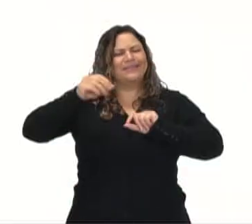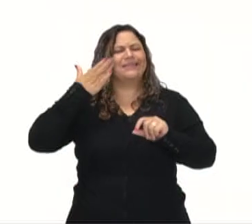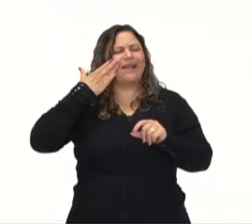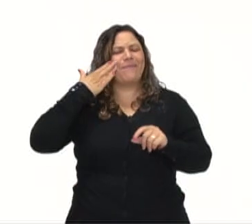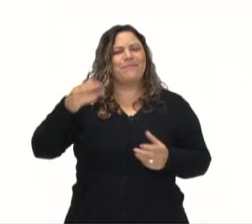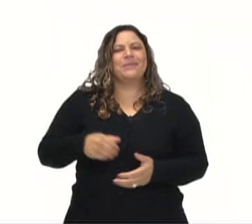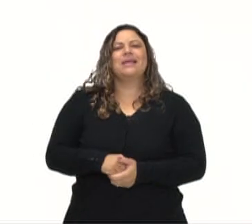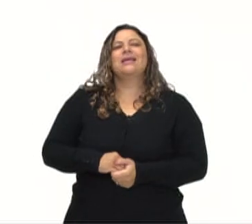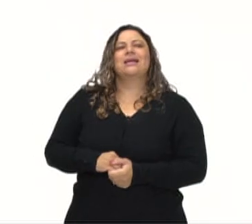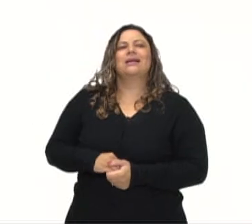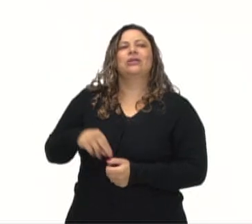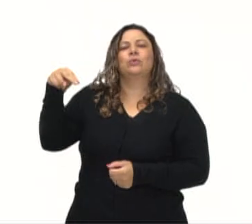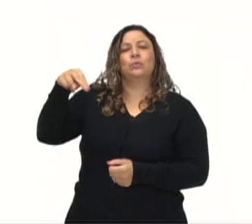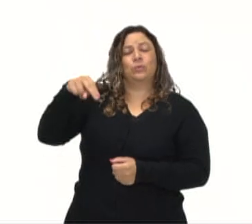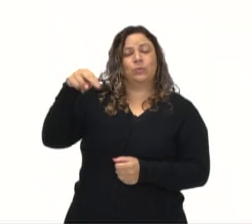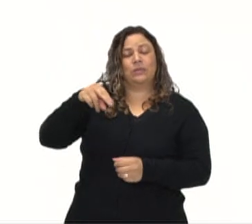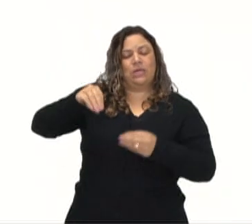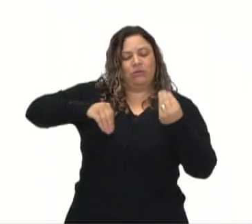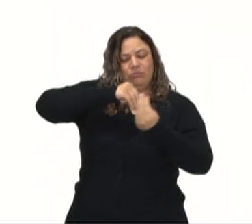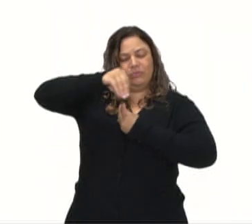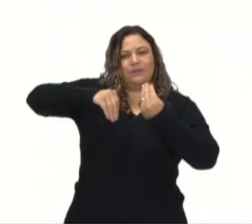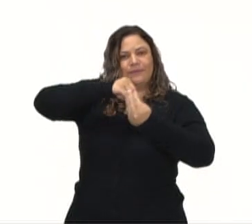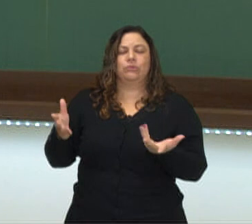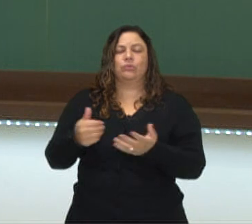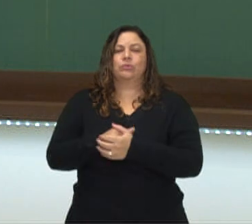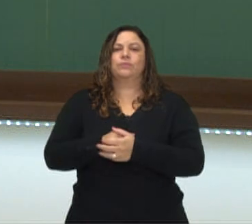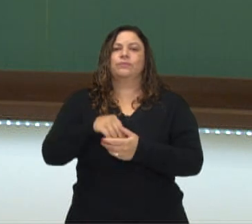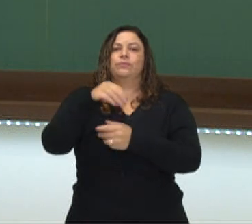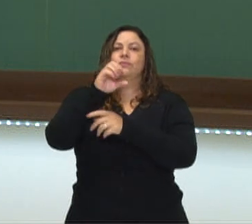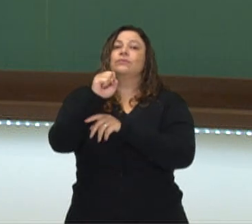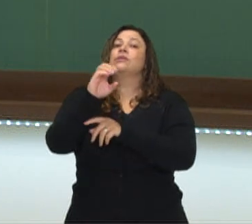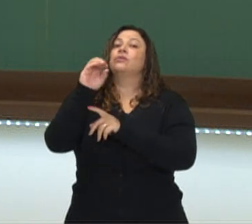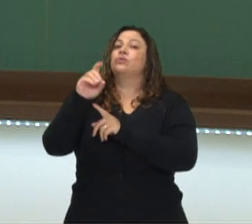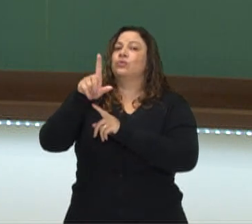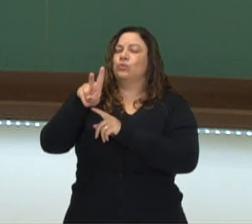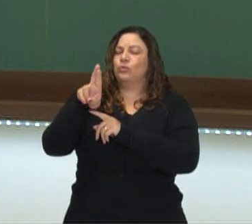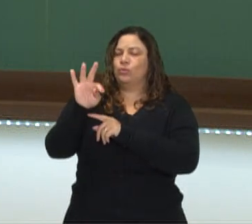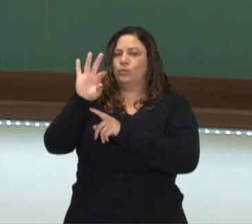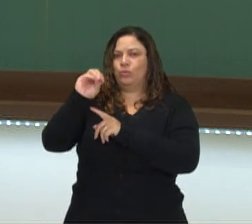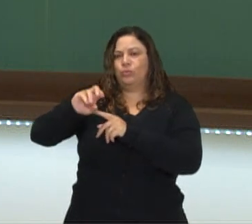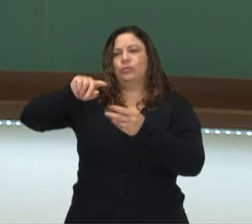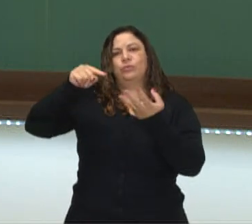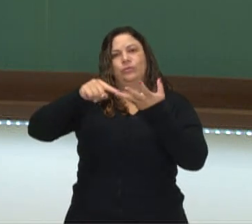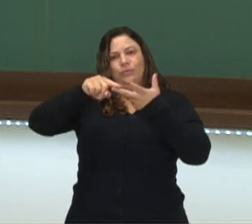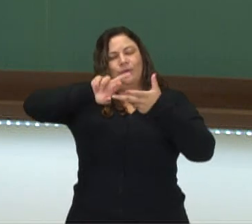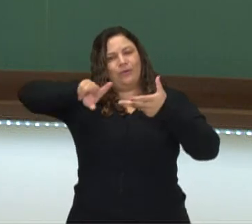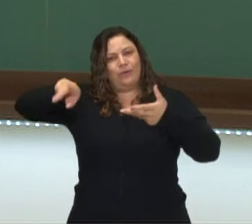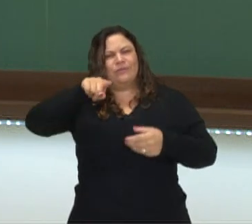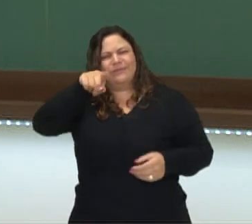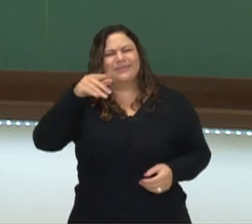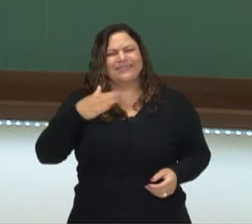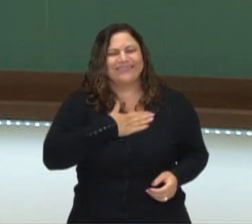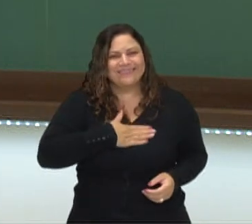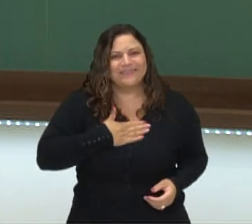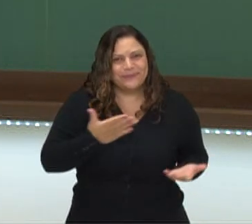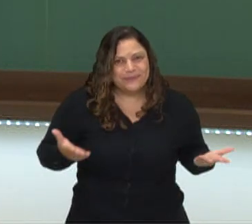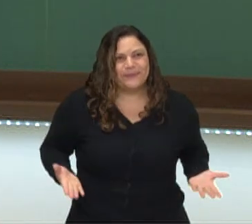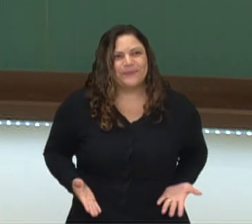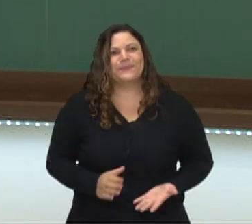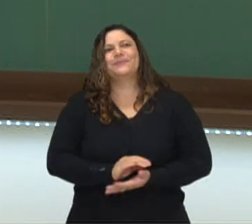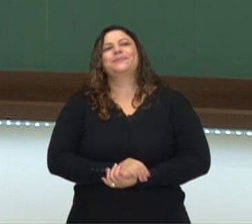já diz, né? Solução gasosa, a gente já vai pensar logo em quê? No ar, nós vamos pensar na atmosfera. Nossa, professora,